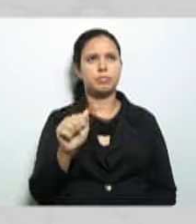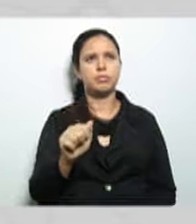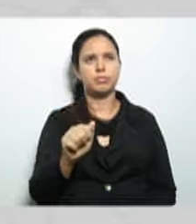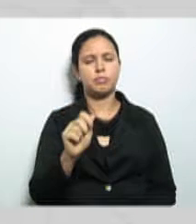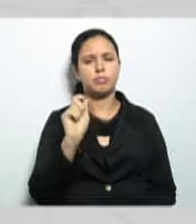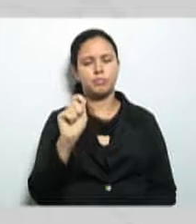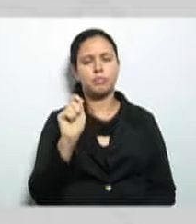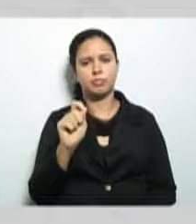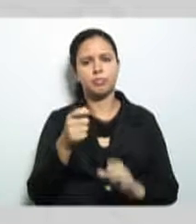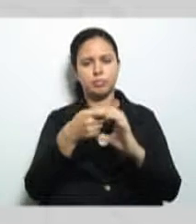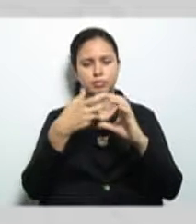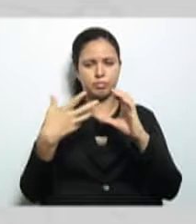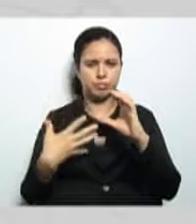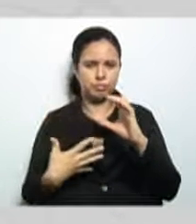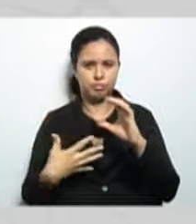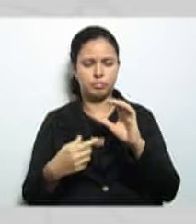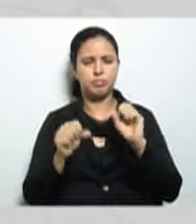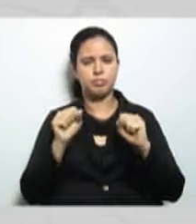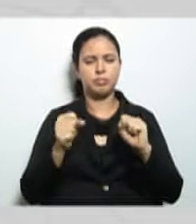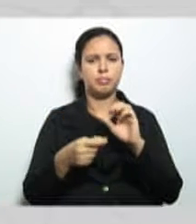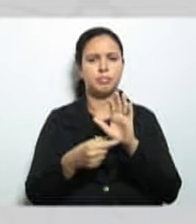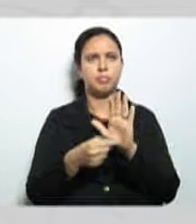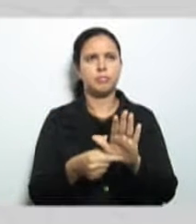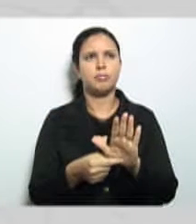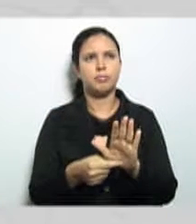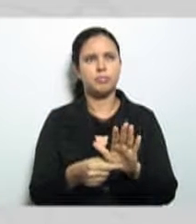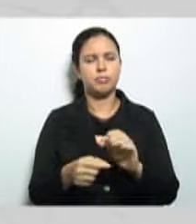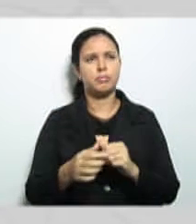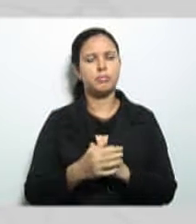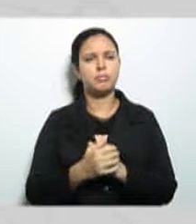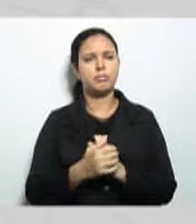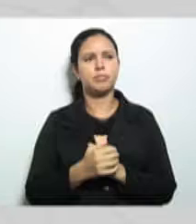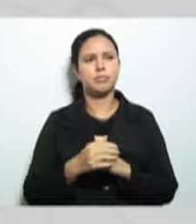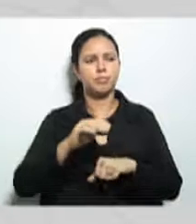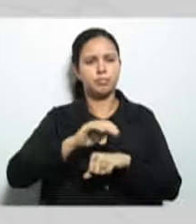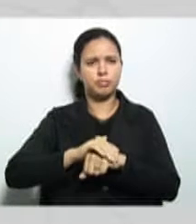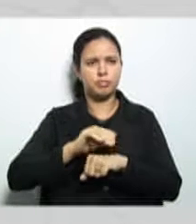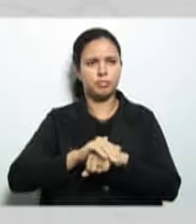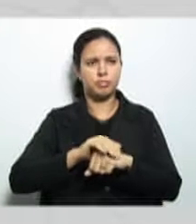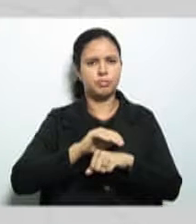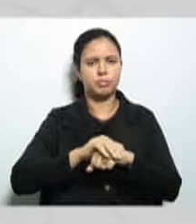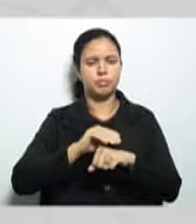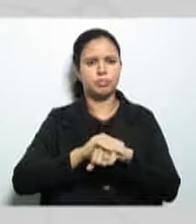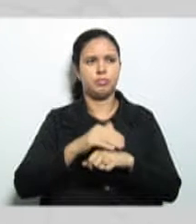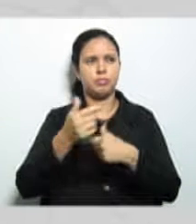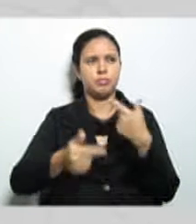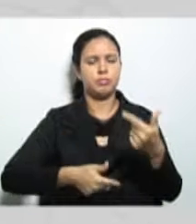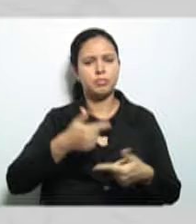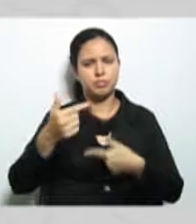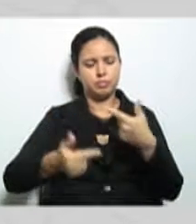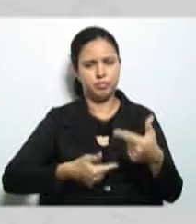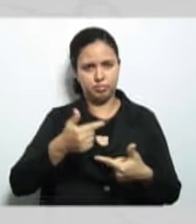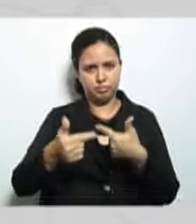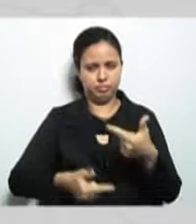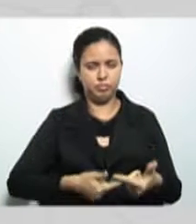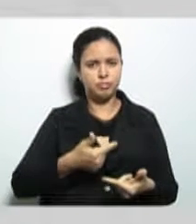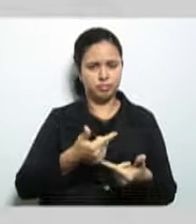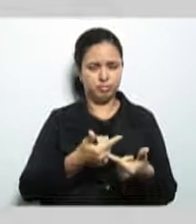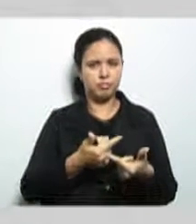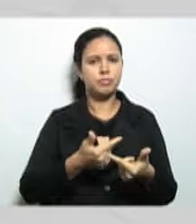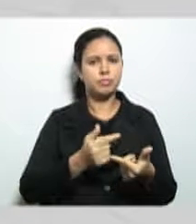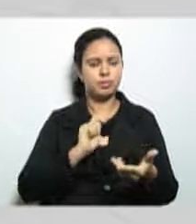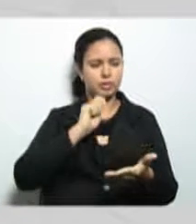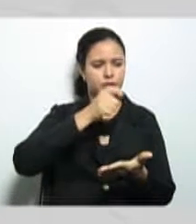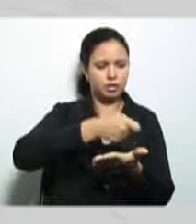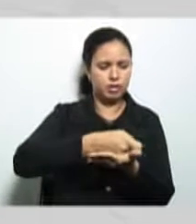Que características podemos trazer? Primeiro de tudo, a mão de obra remunerada. A gente trabalha